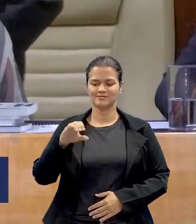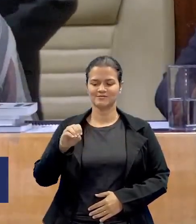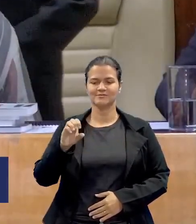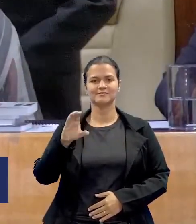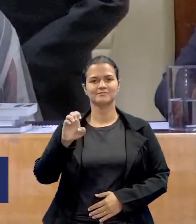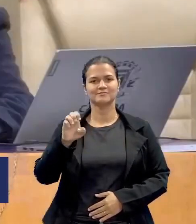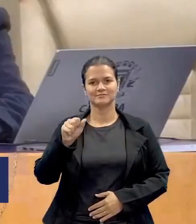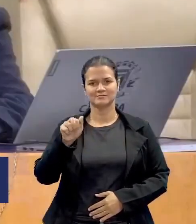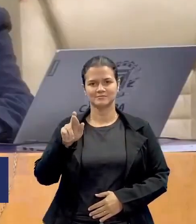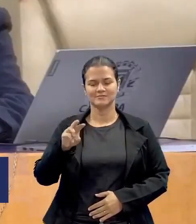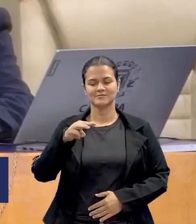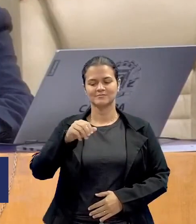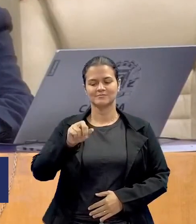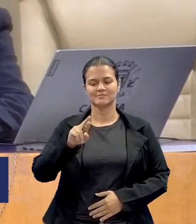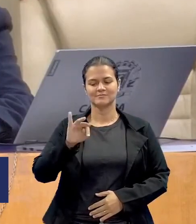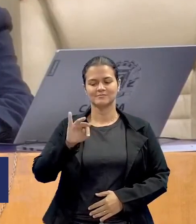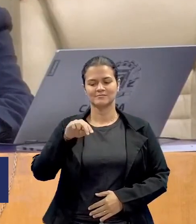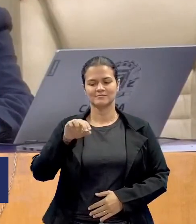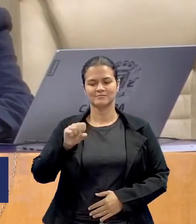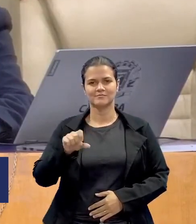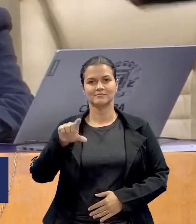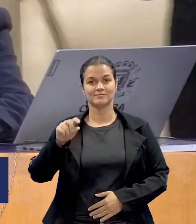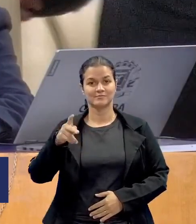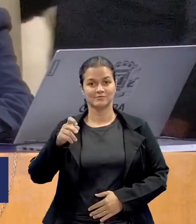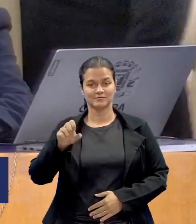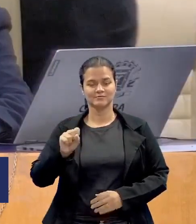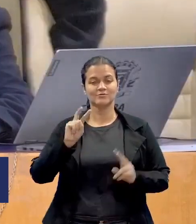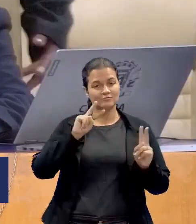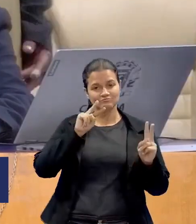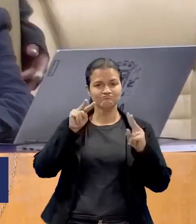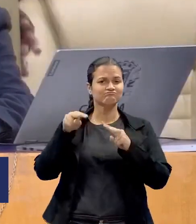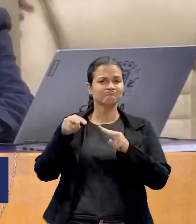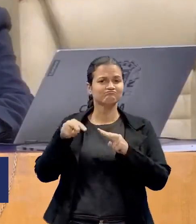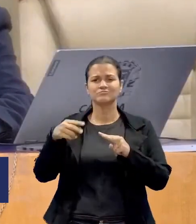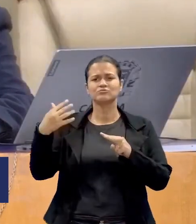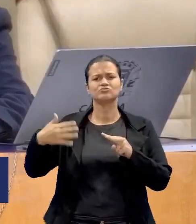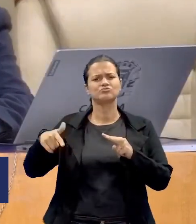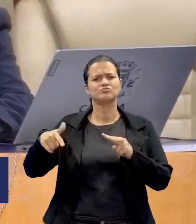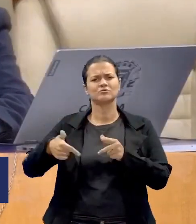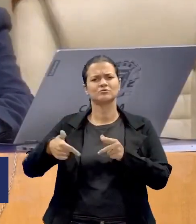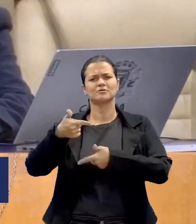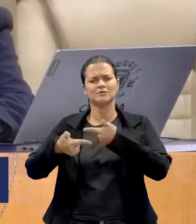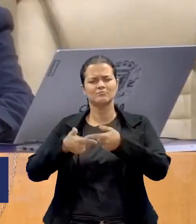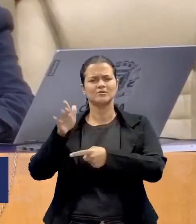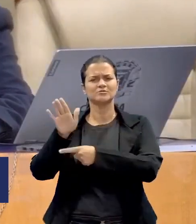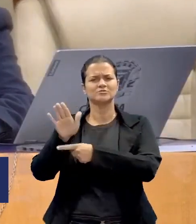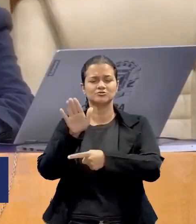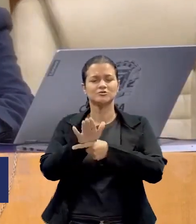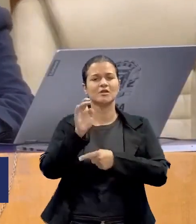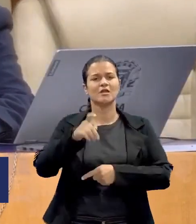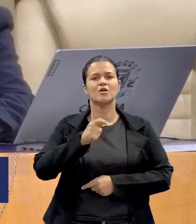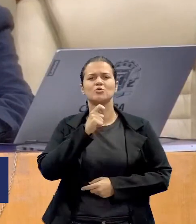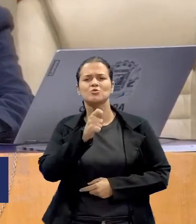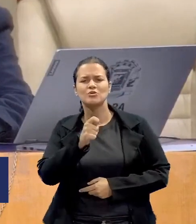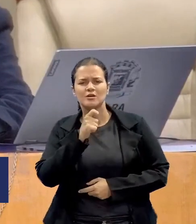Martins Lopes, em reconhecimento ao relevante serviço prestado como jornalista, como escritor.